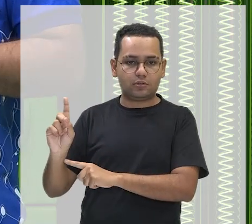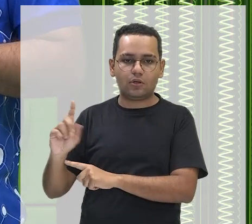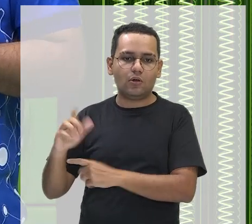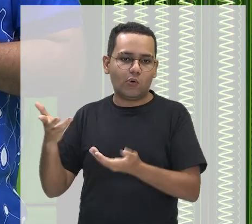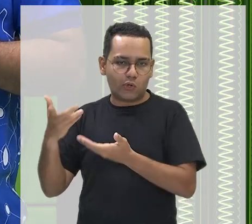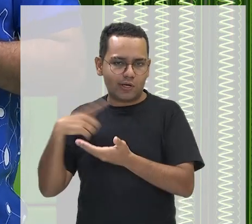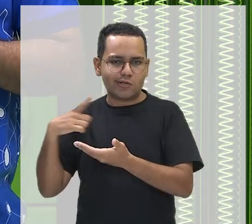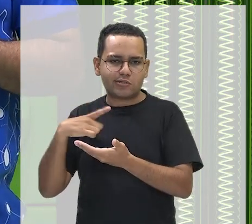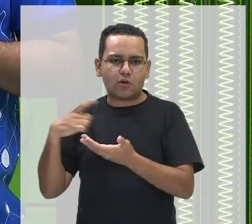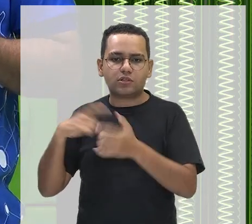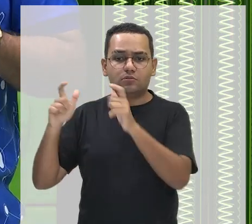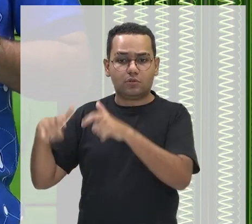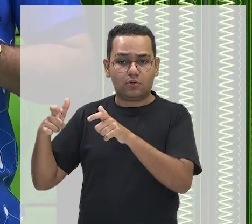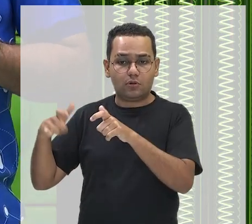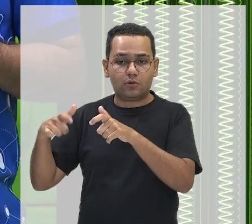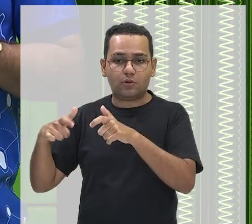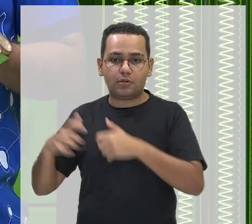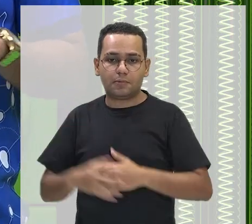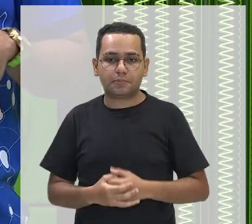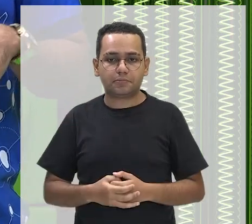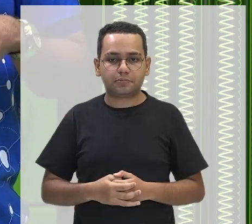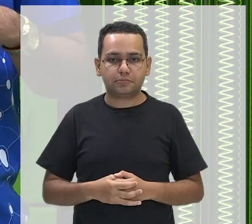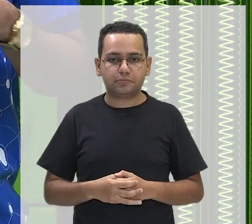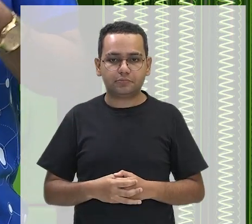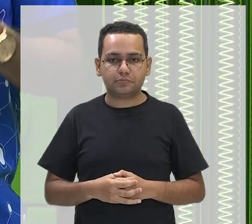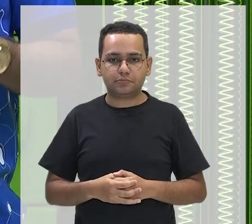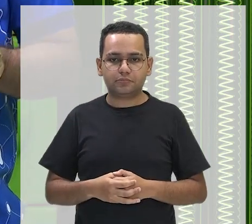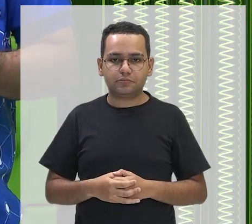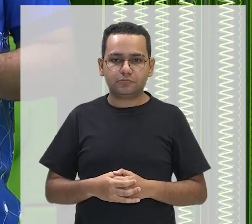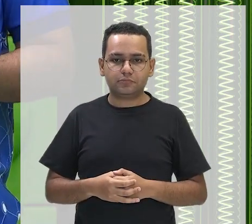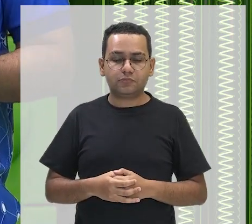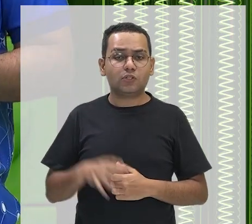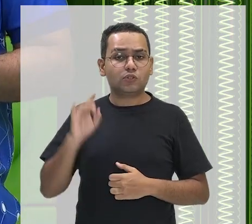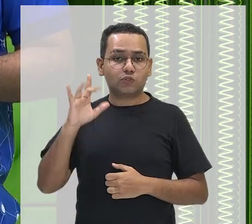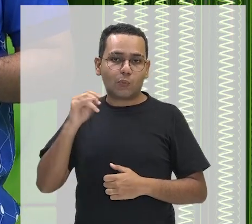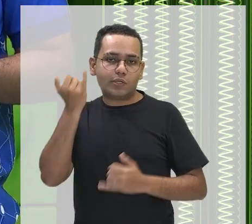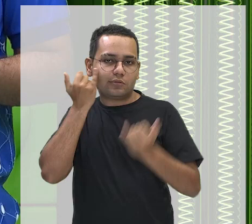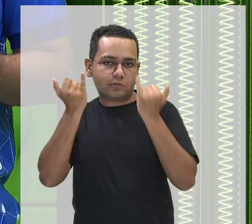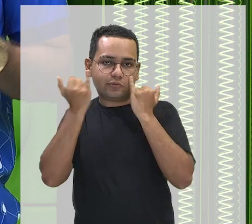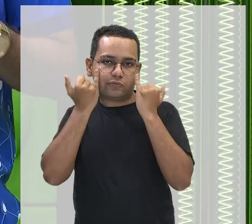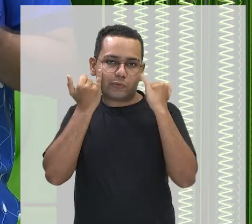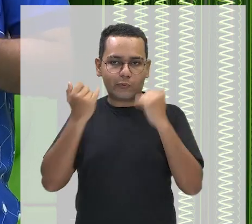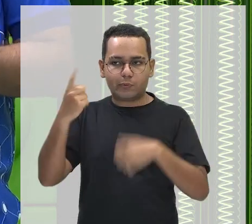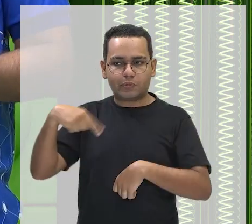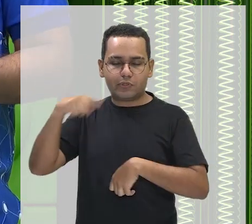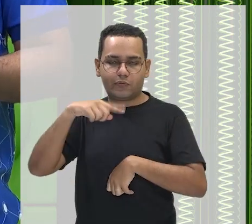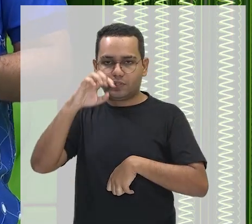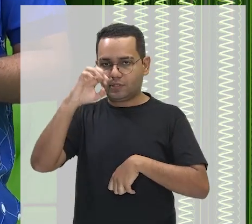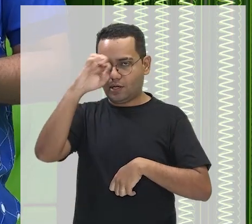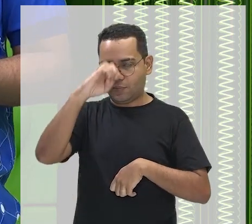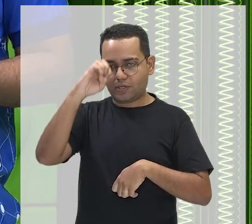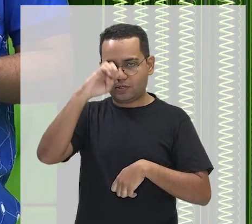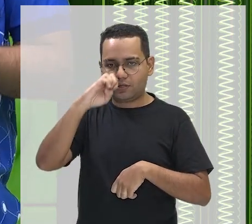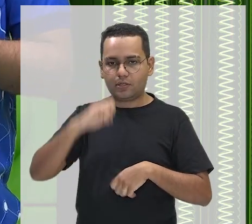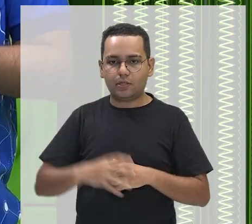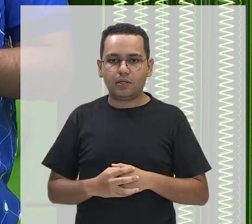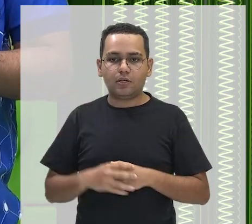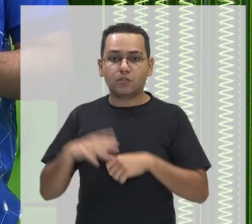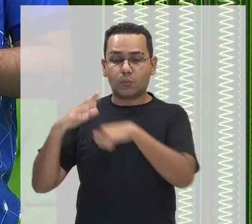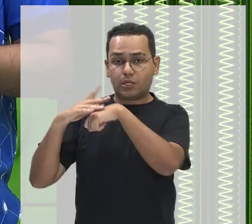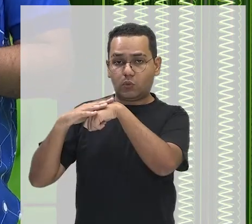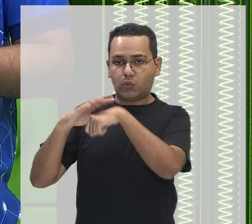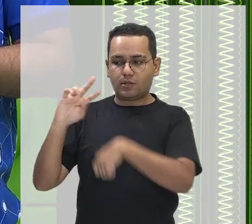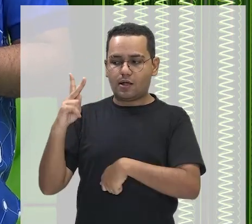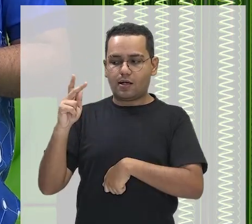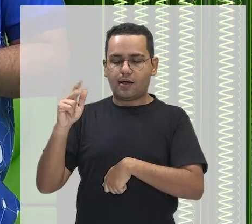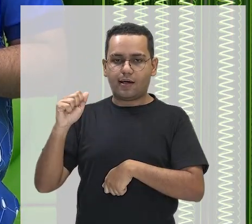as ruínas, como a gente observa aí atualmente, né? Só para a gente ter aí um pouco mais de informações, né, e de curiosidade também relacionada com